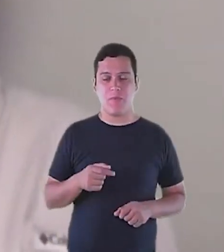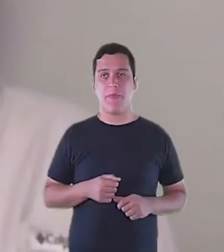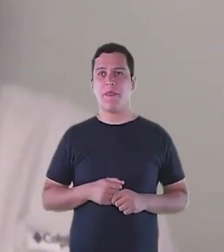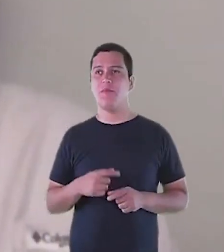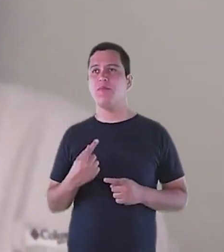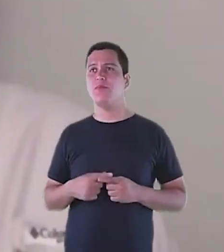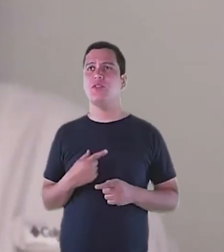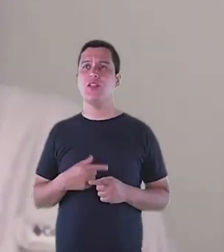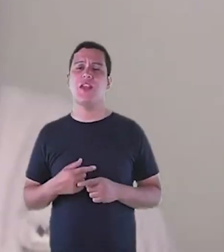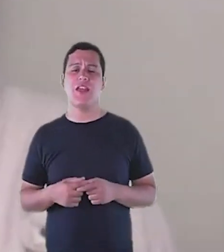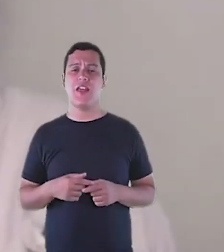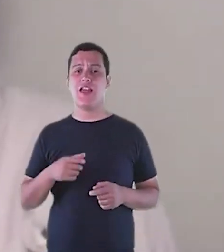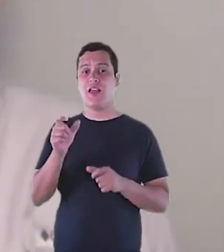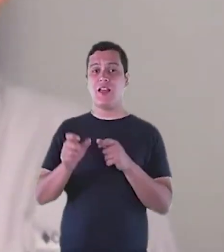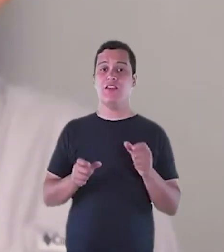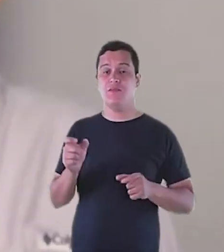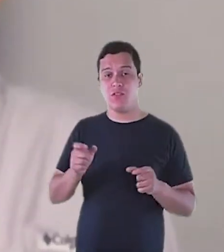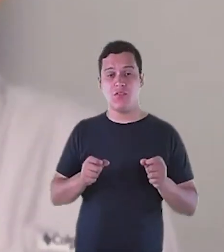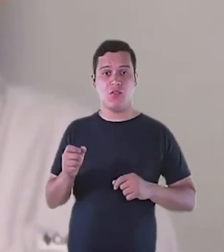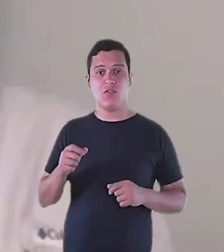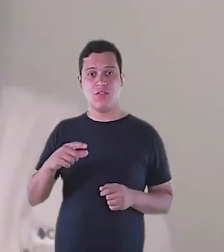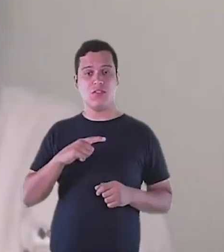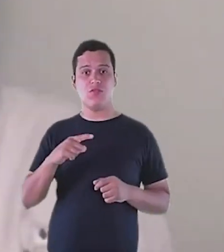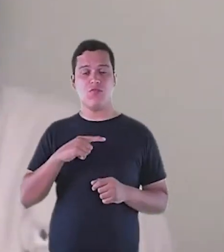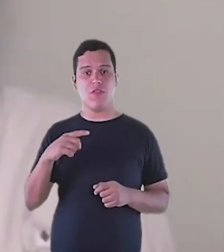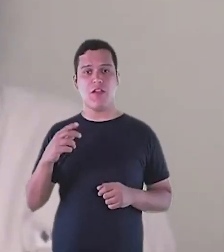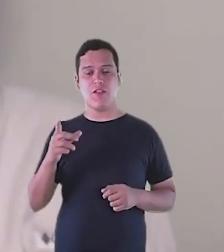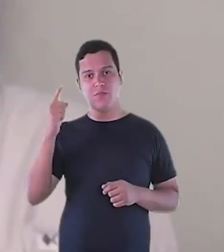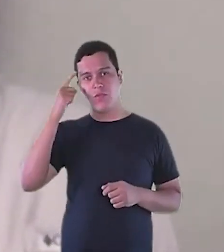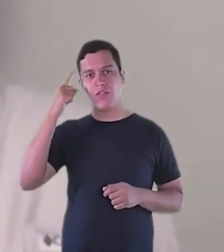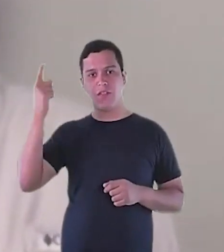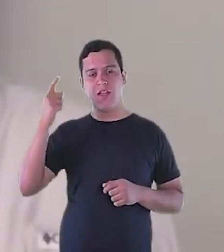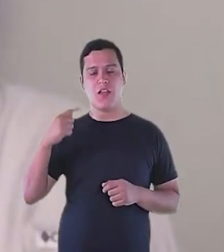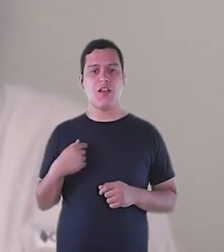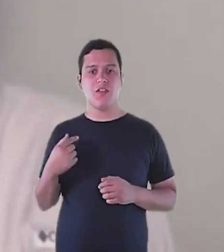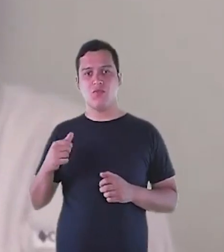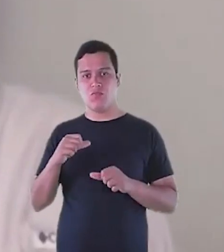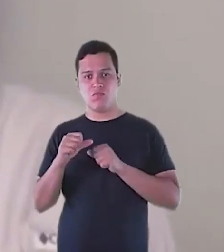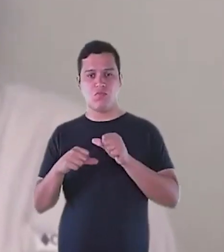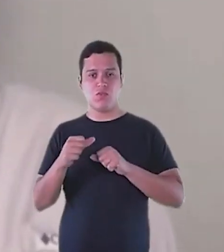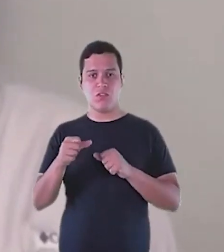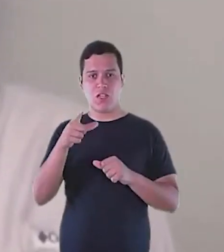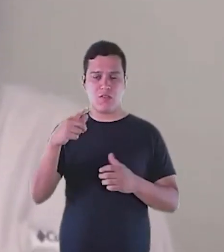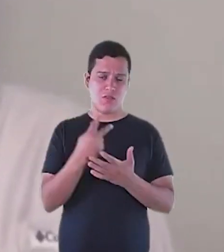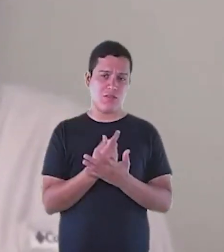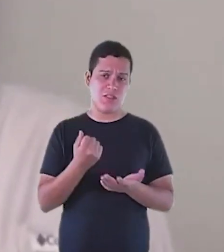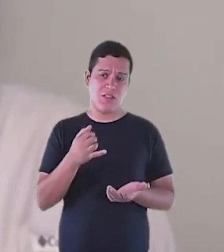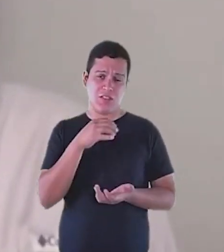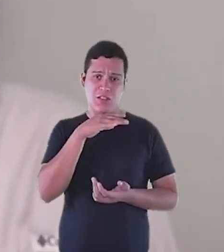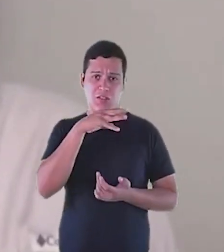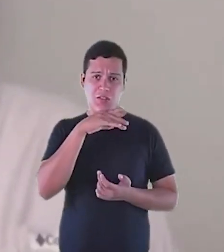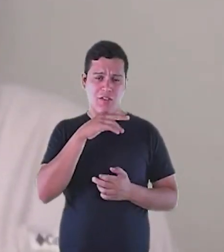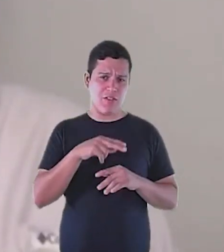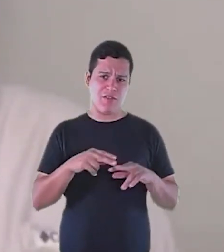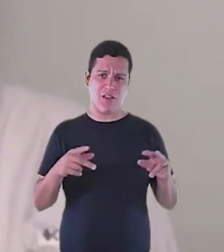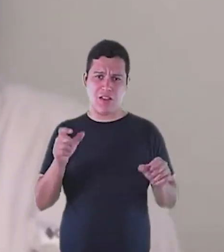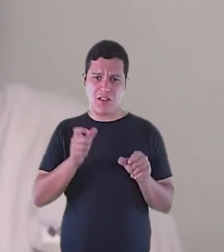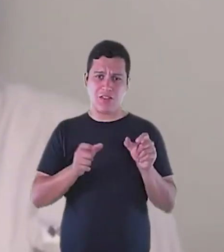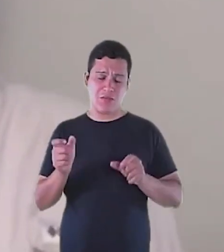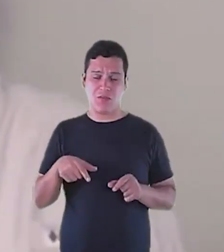grandes abolicionistas, o Joaquim Nabuco, o Luiz Gama, André Rebouça, José do